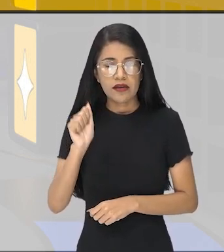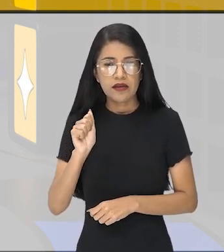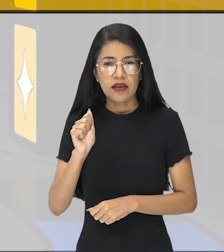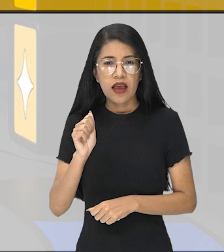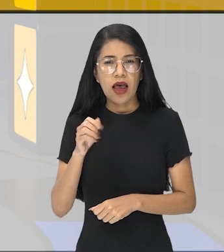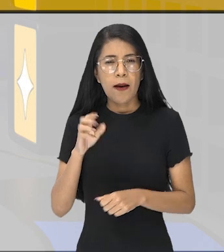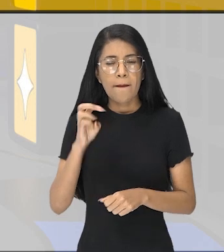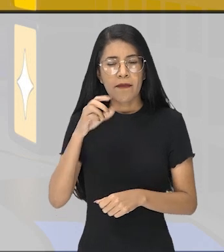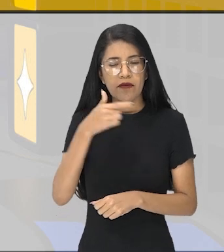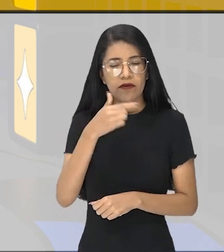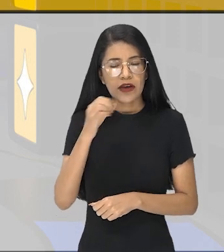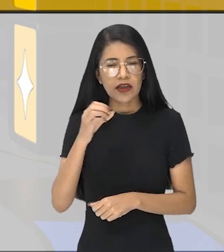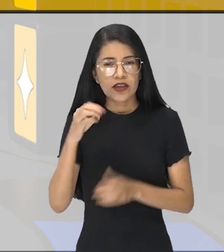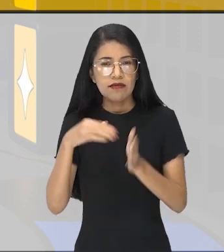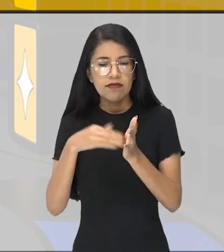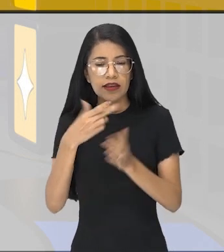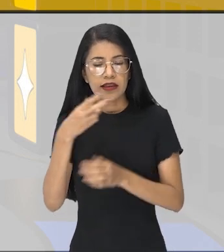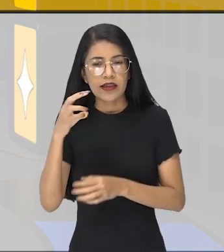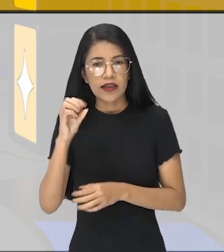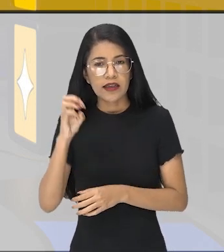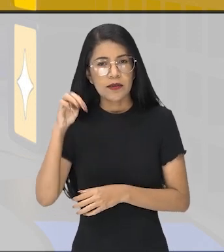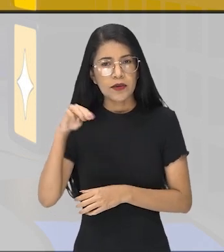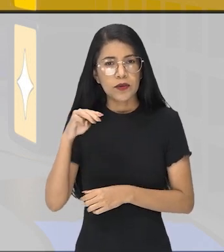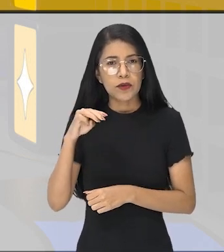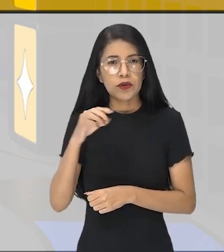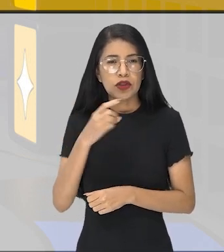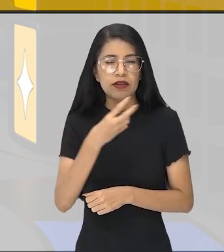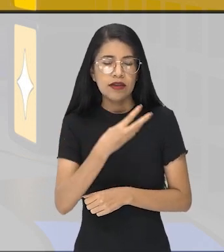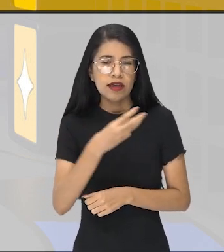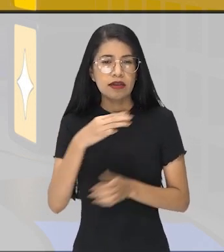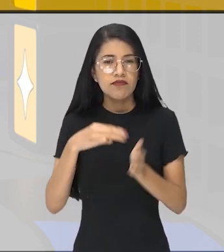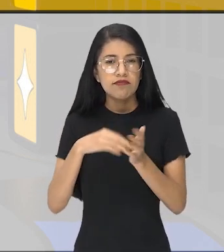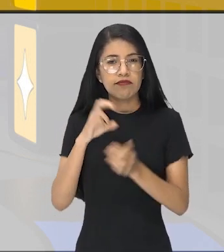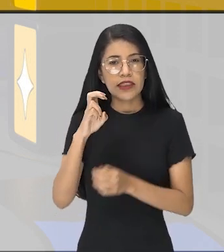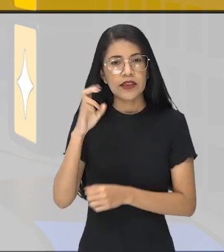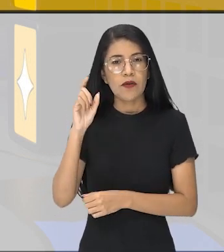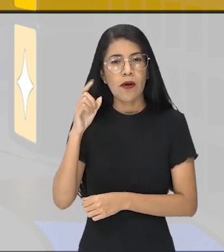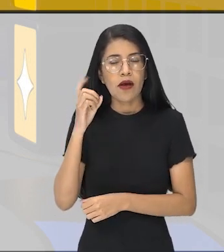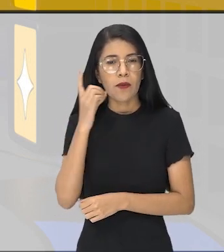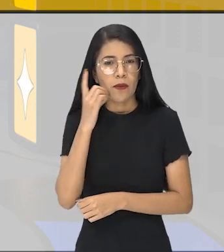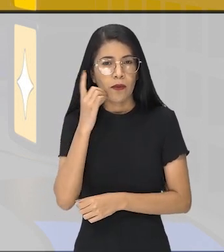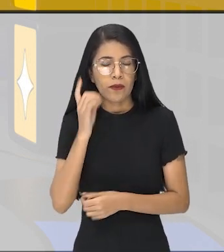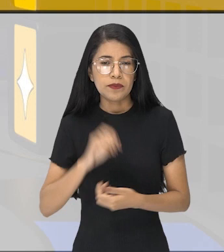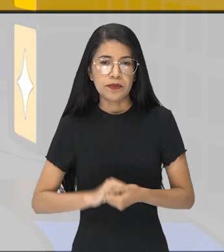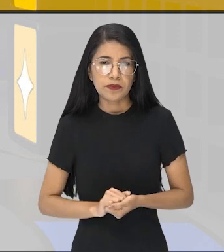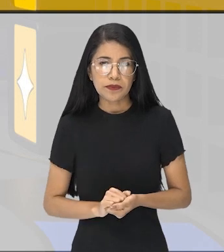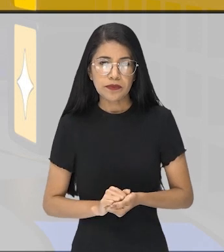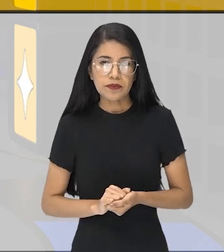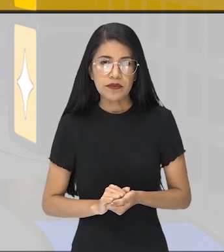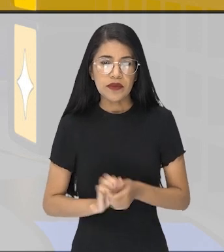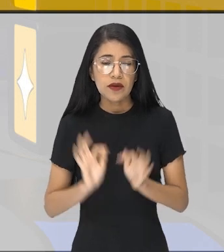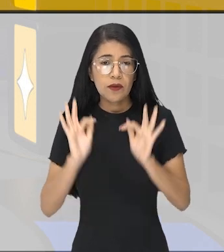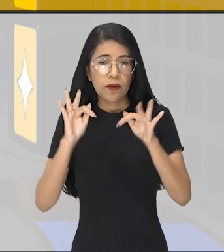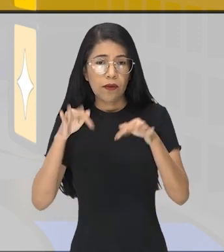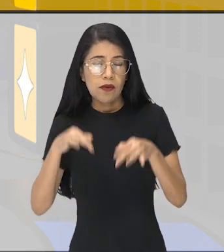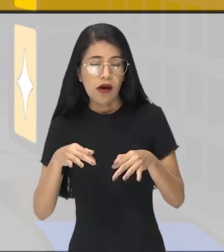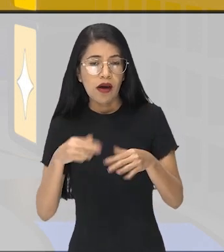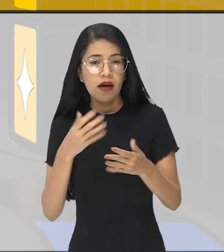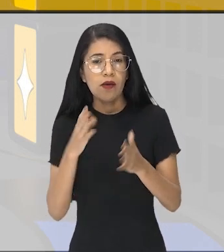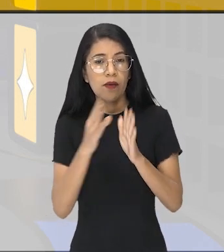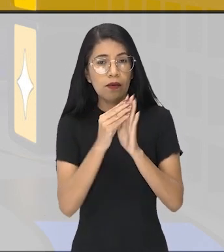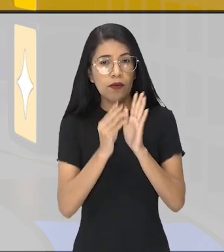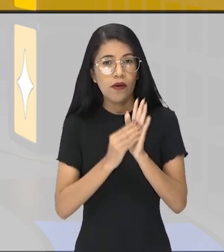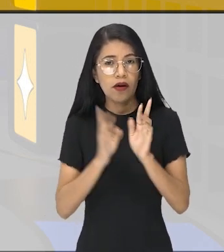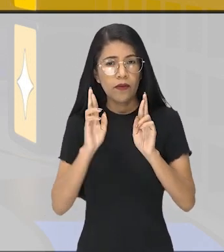30 minutos, de 3 a 5 vezes por semana. Aqui a gente encerra o nosso conteúdo, espero